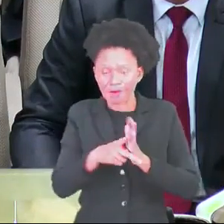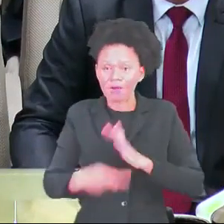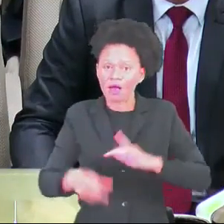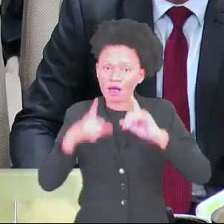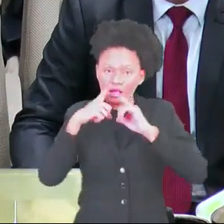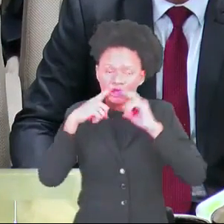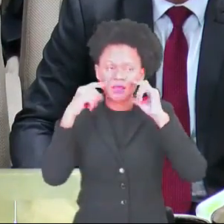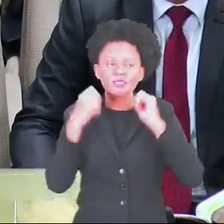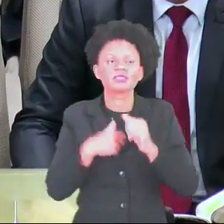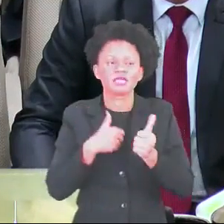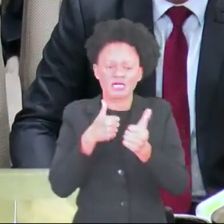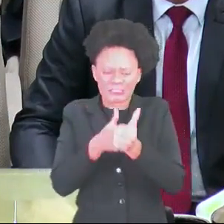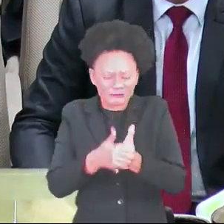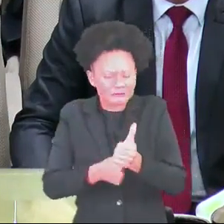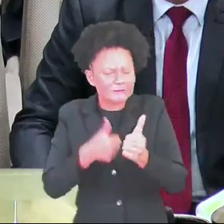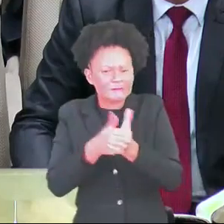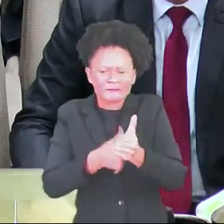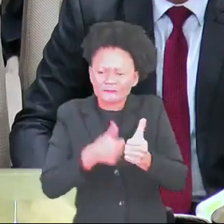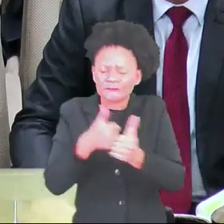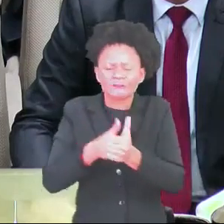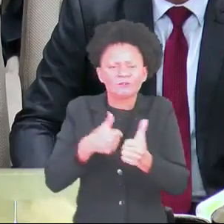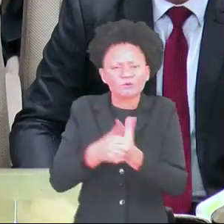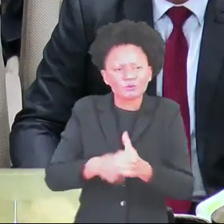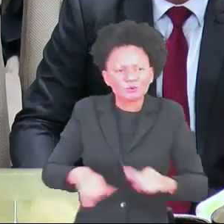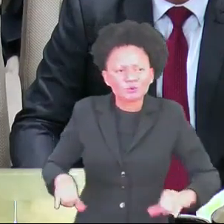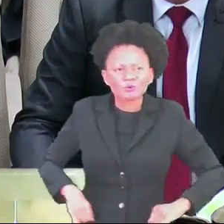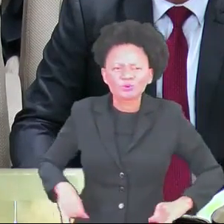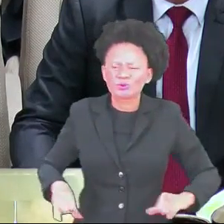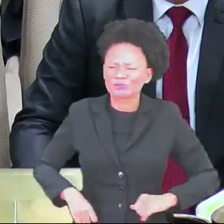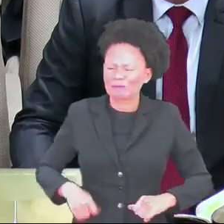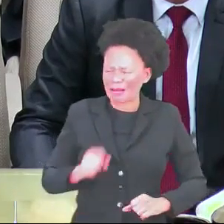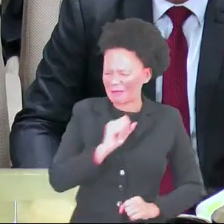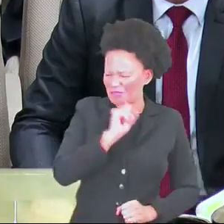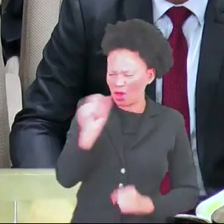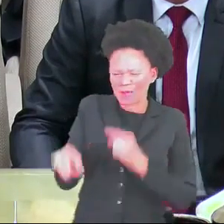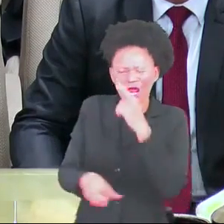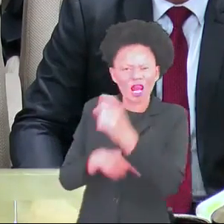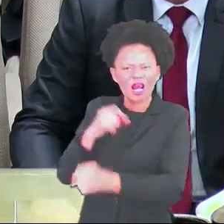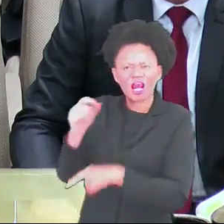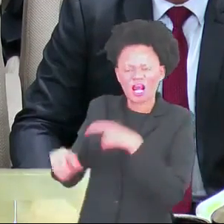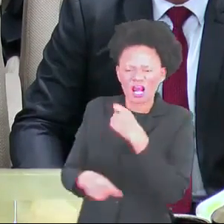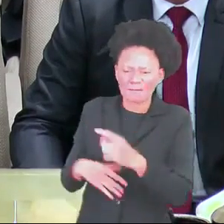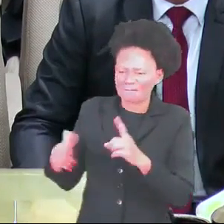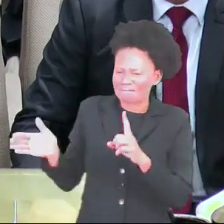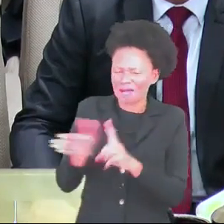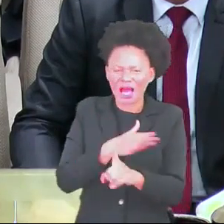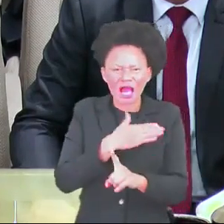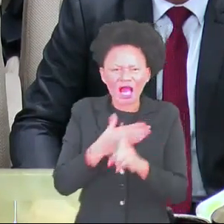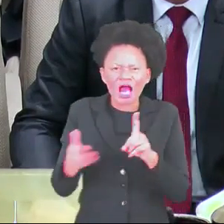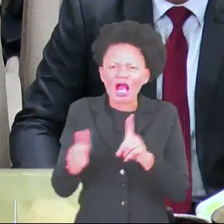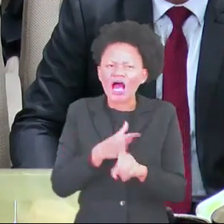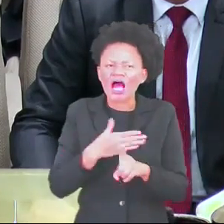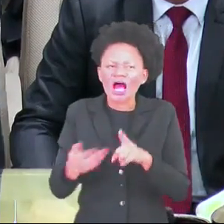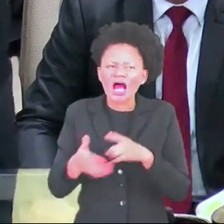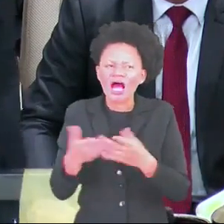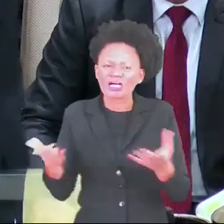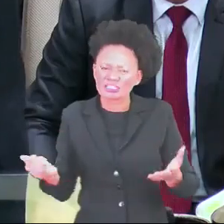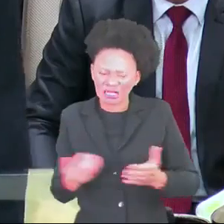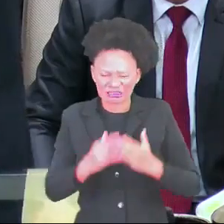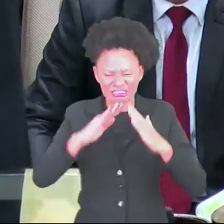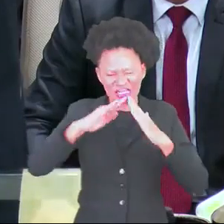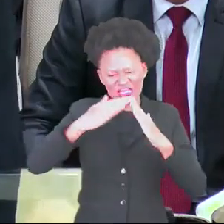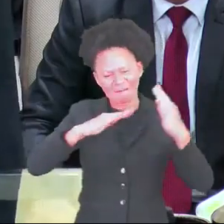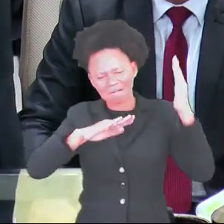tiveram perseguições. Foram maltratados, bateram neles. Quebraram